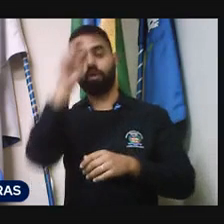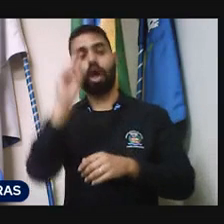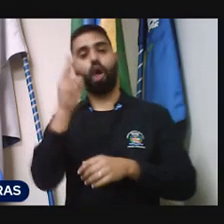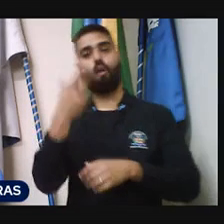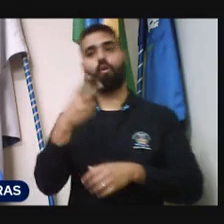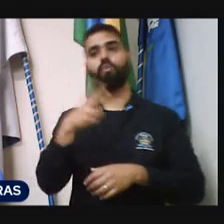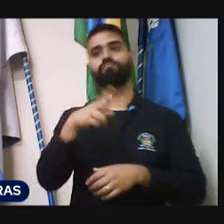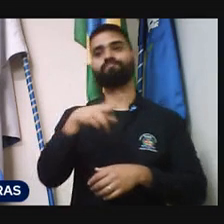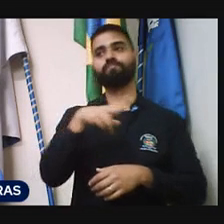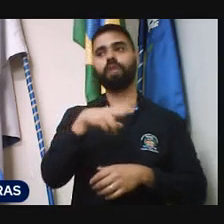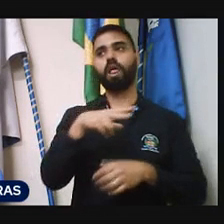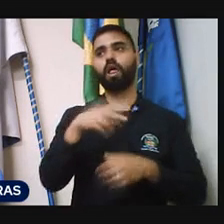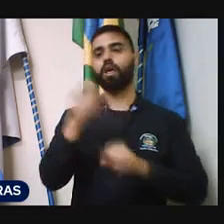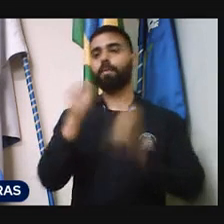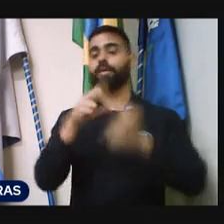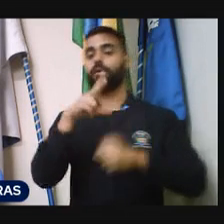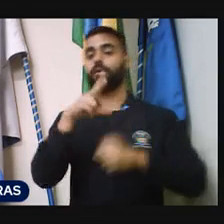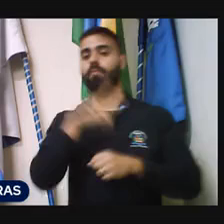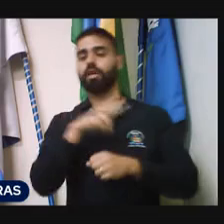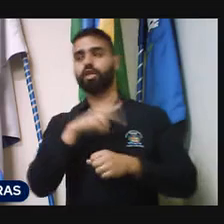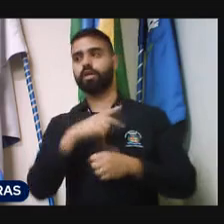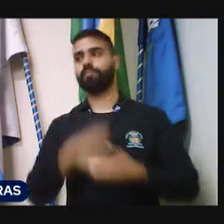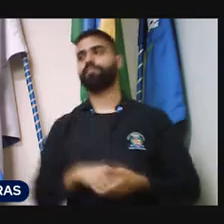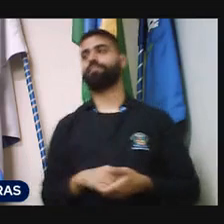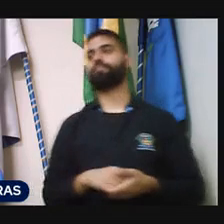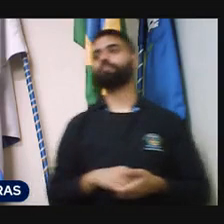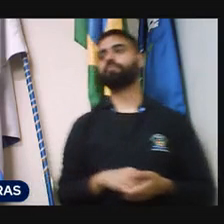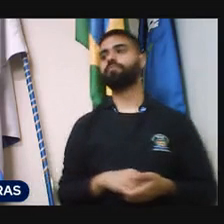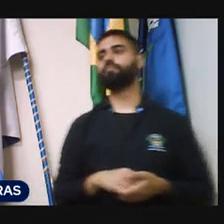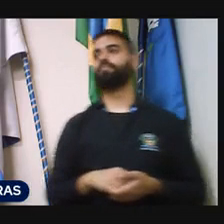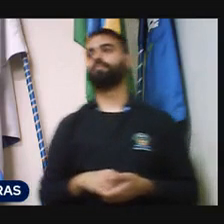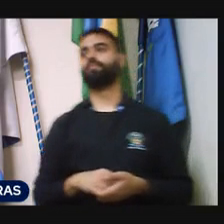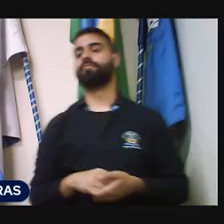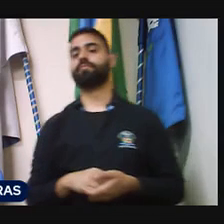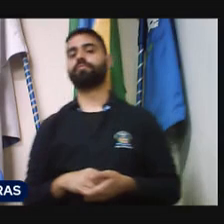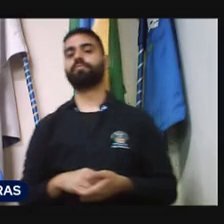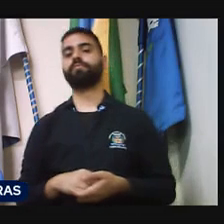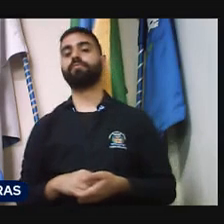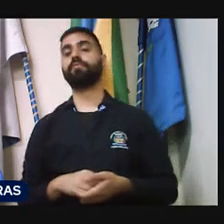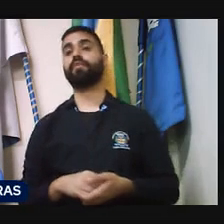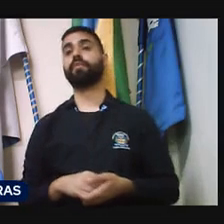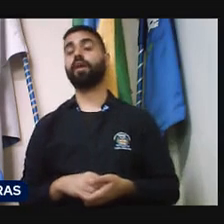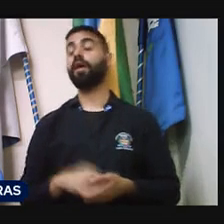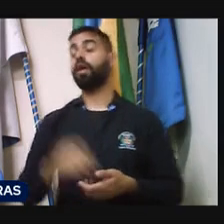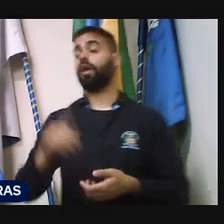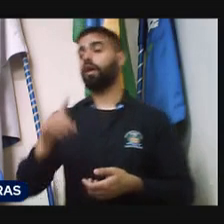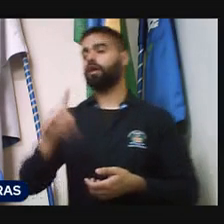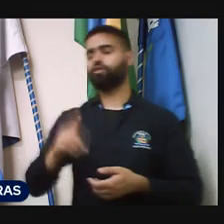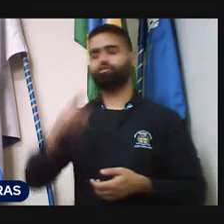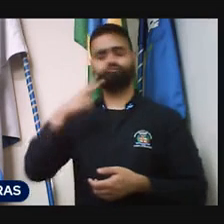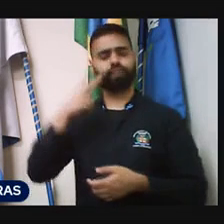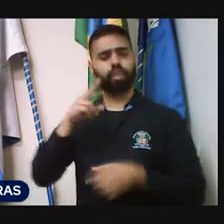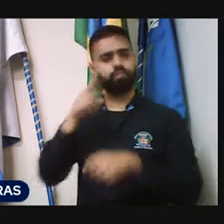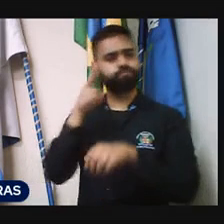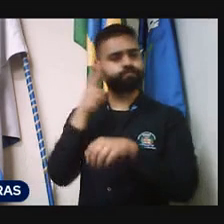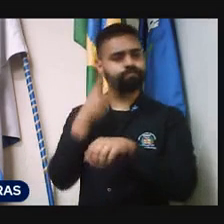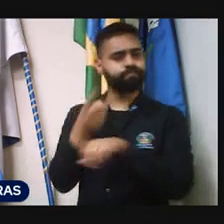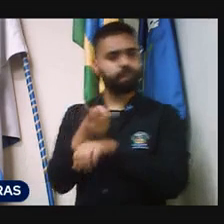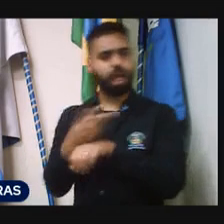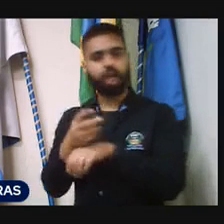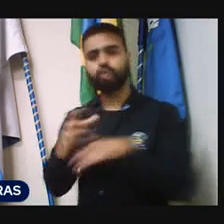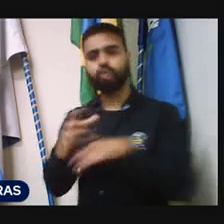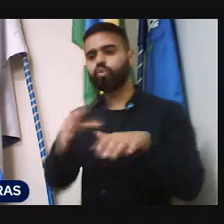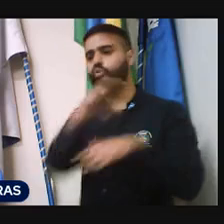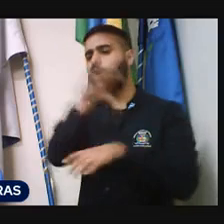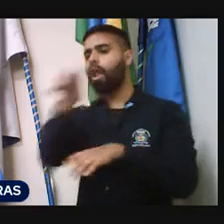favor fornecer mais esclarecimentos que a secretaria entender cabe justificativa é de legal do vereador agir em especialização de todos